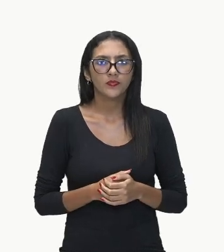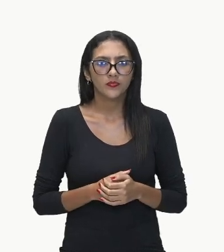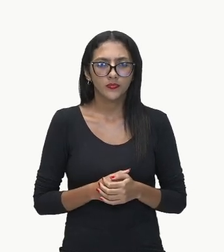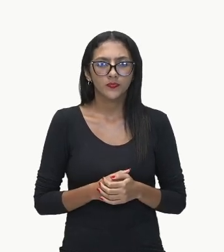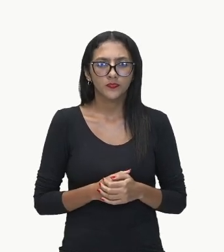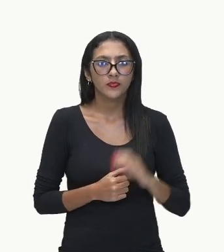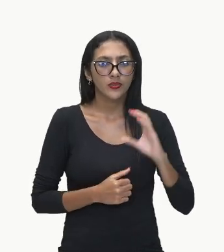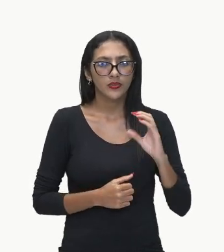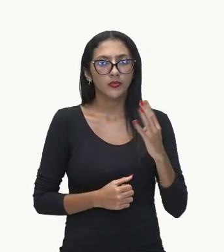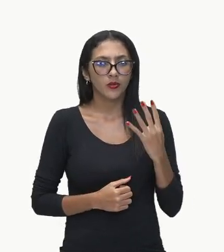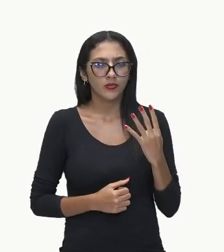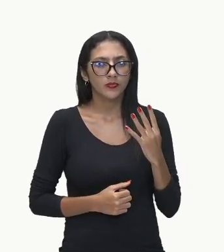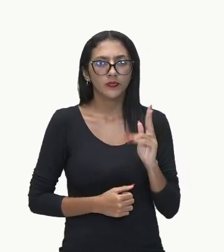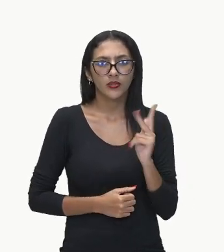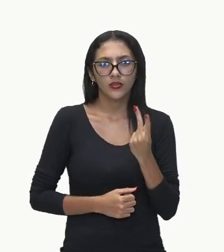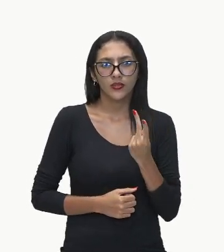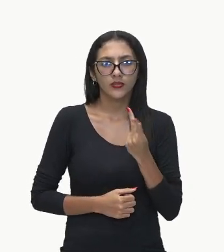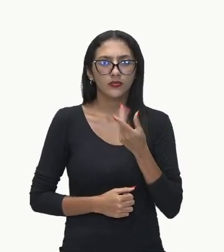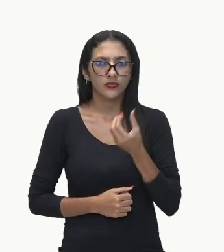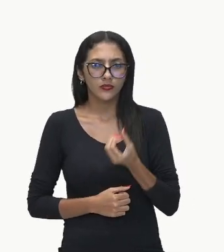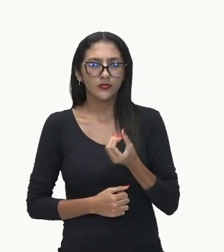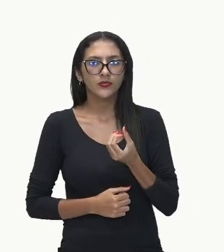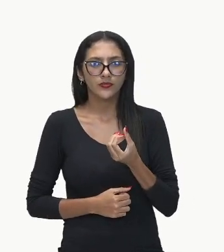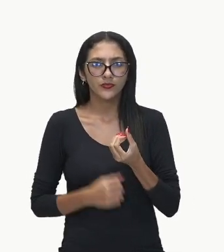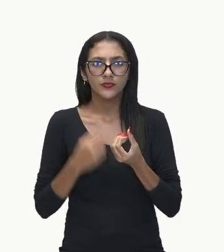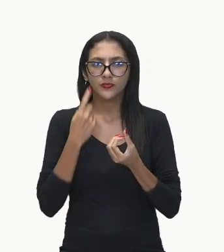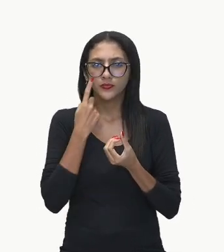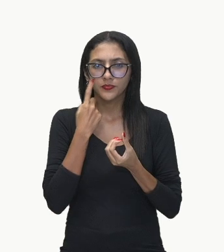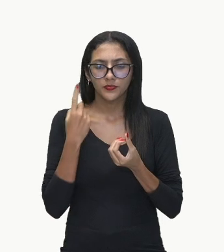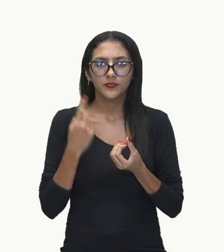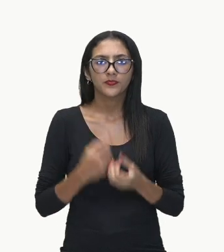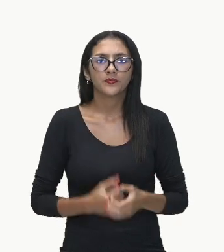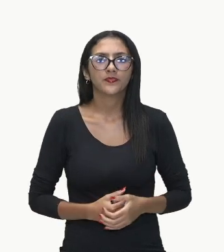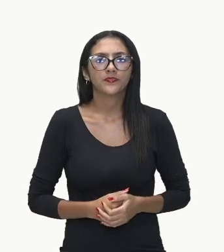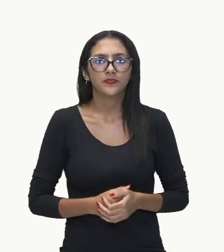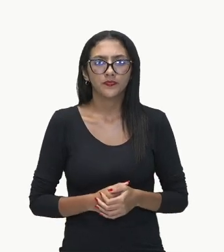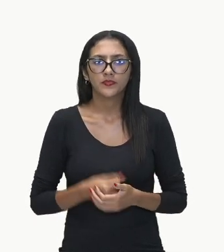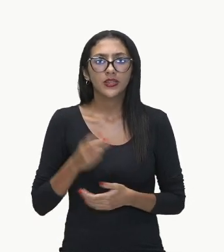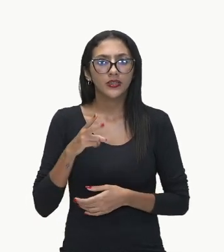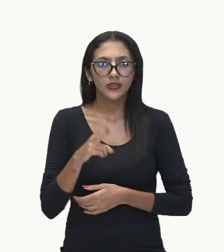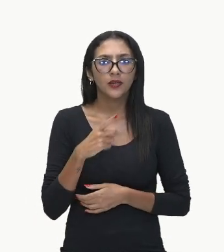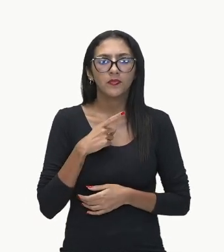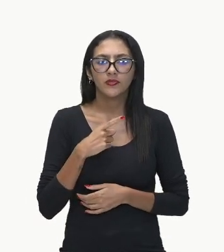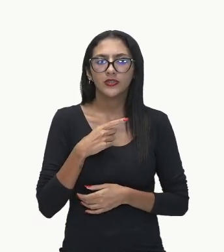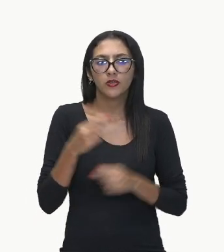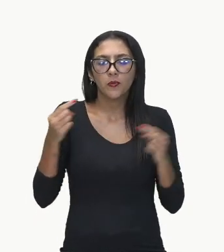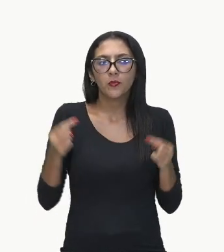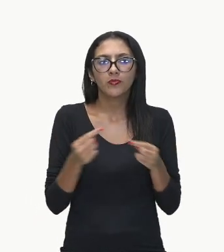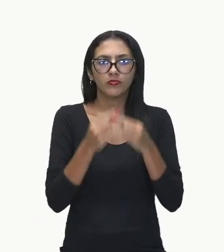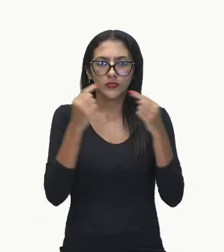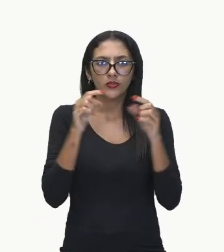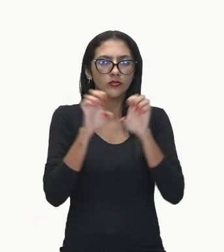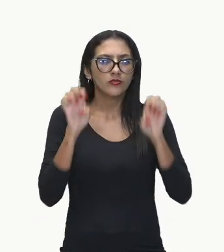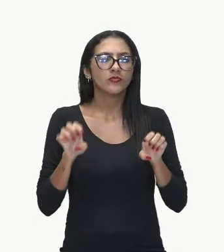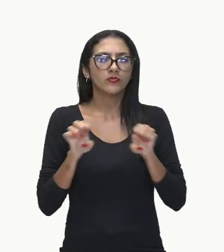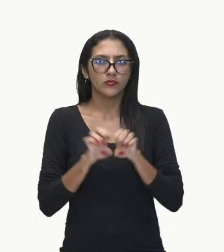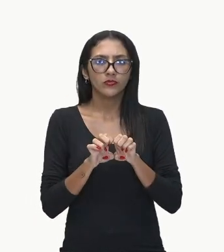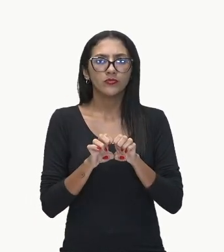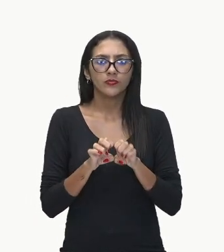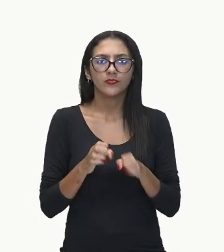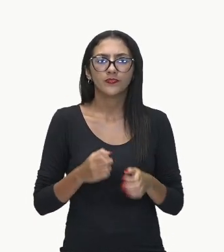2, 6. No total, 1, 2, 3, 4, 5, 6. Sempre vai dar certinho. Esses dois compostos